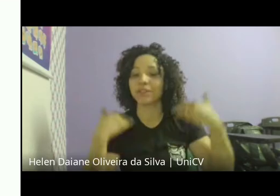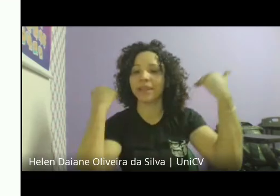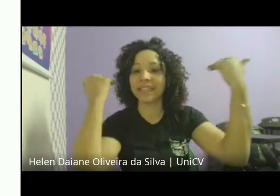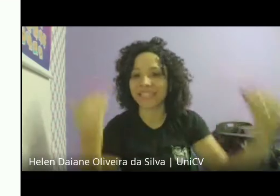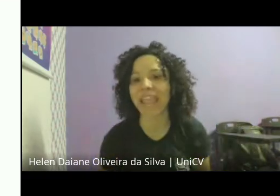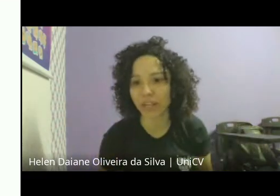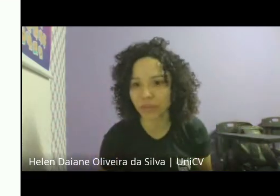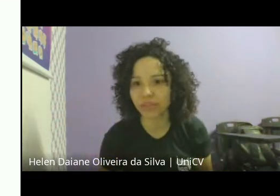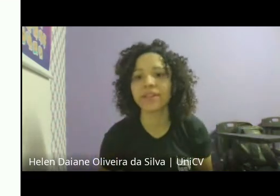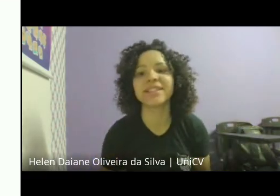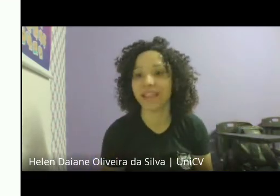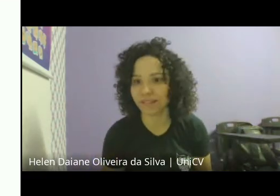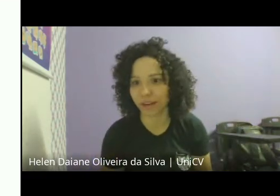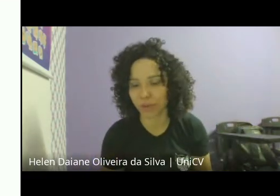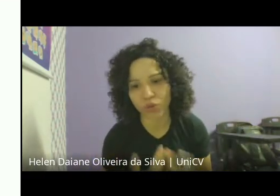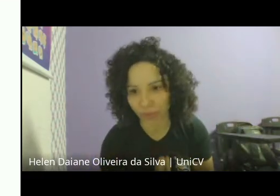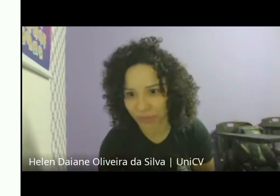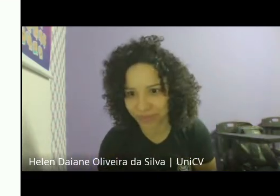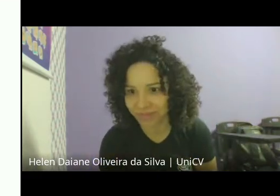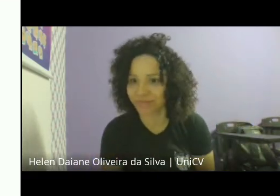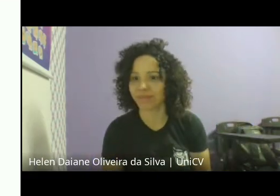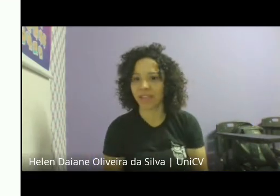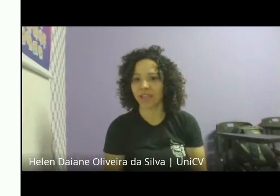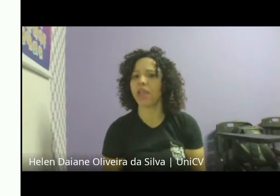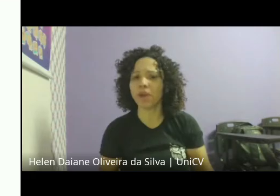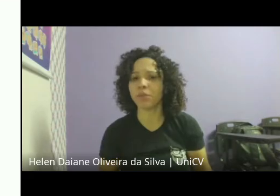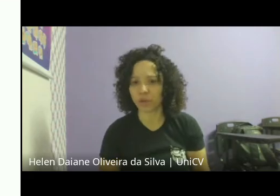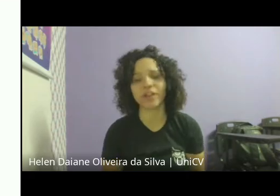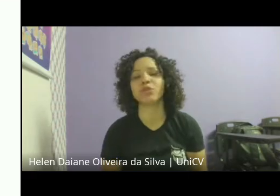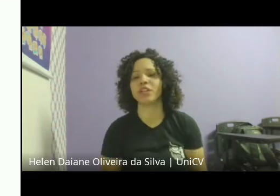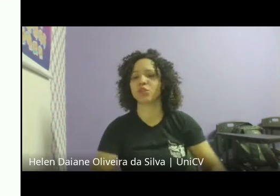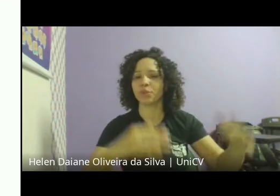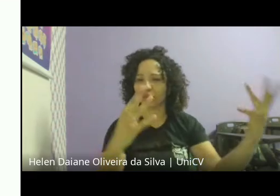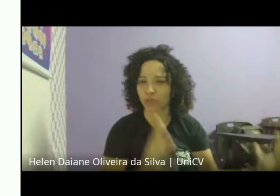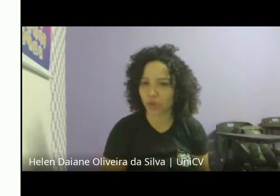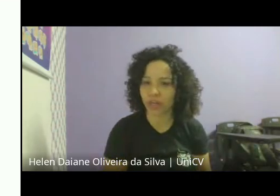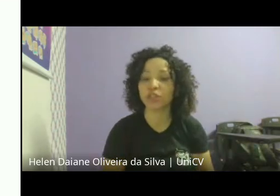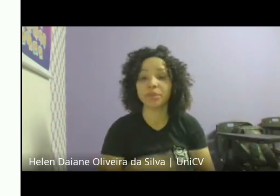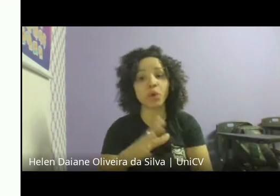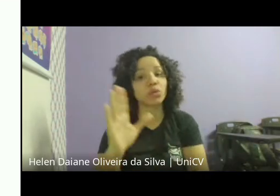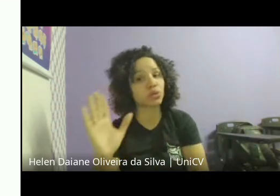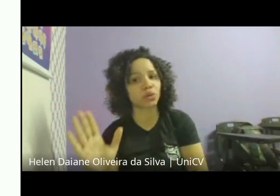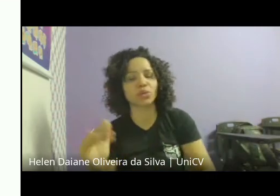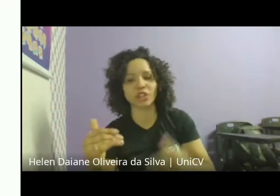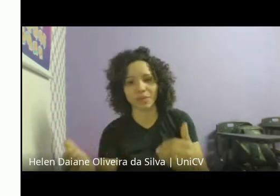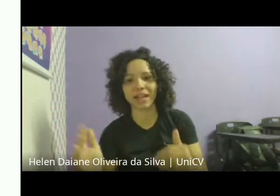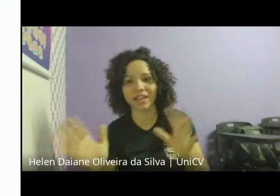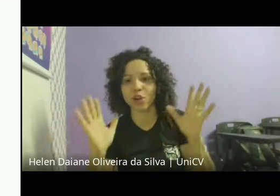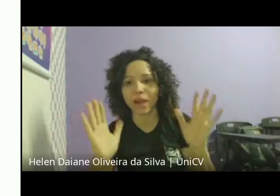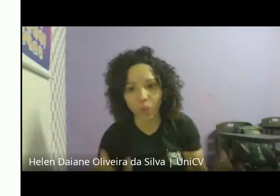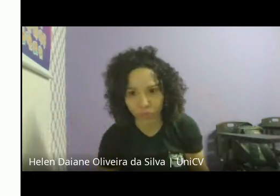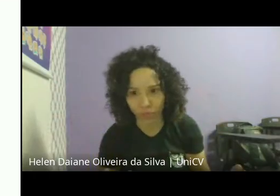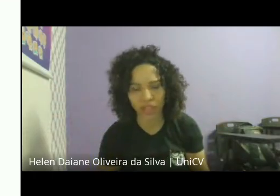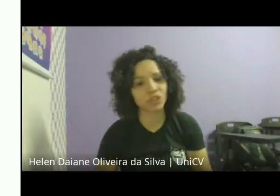professor, mas eu também quero ser intérprete, igual eu. Eu amo o que eu faço, gente. Eu sou professora, eu tive poucos surdos durante a minha